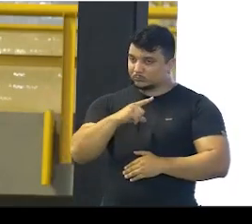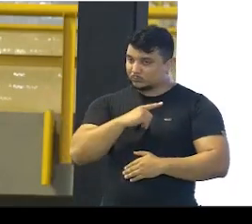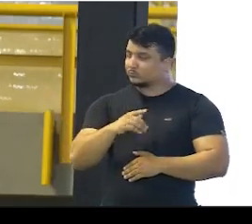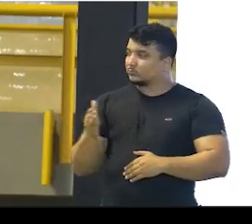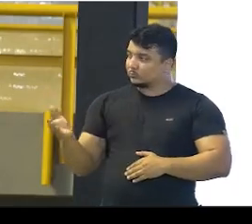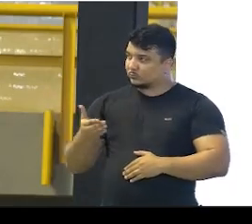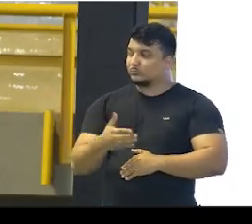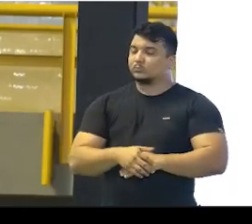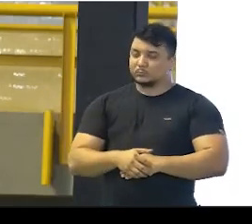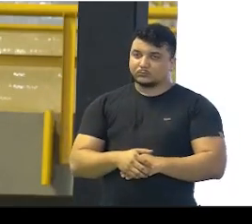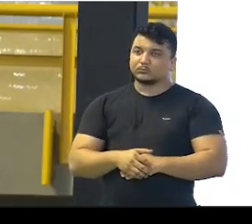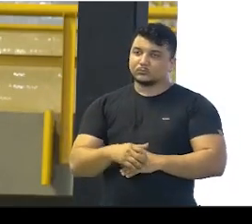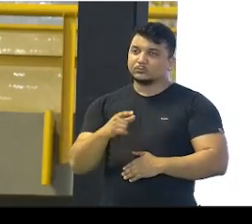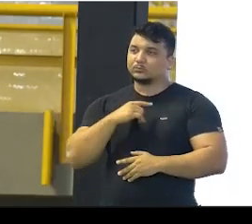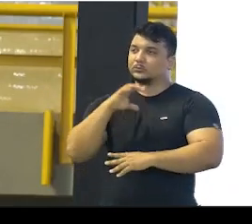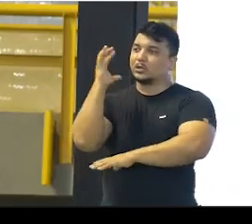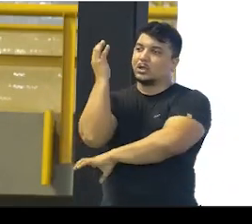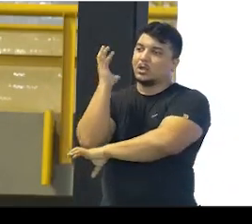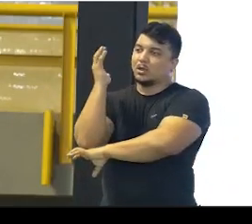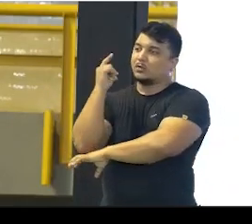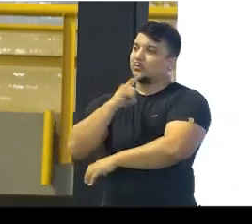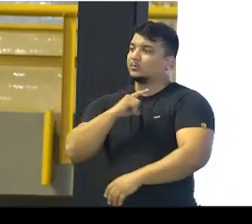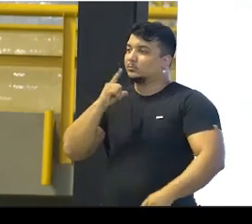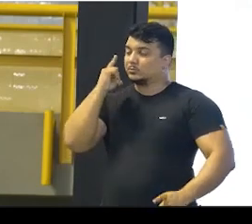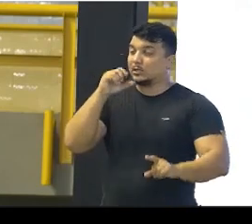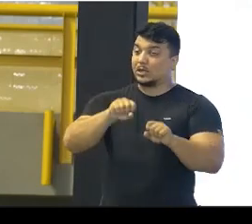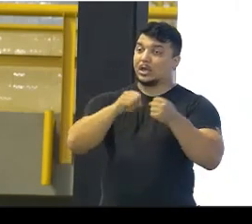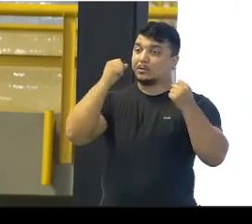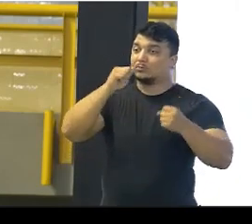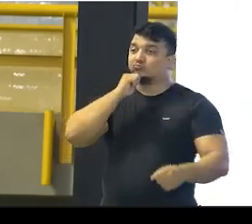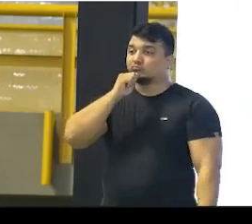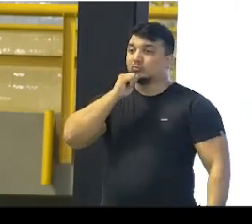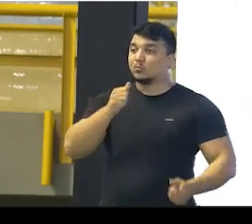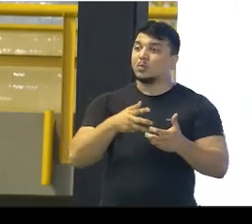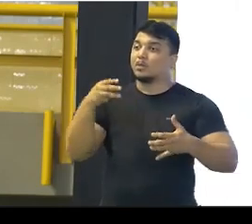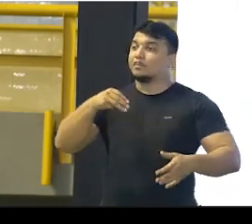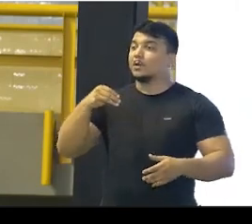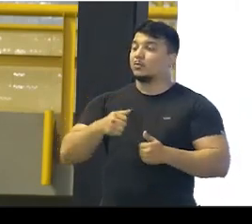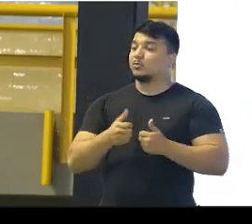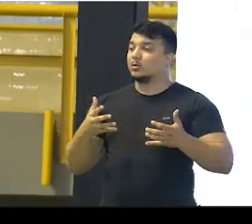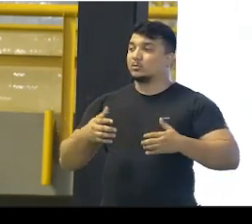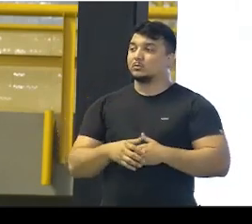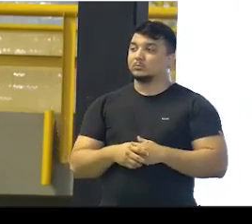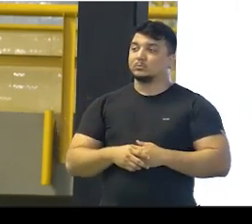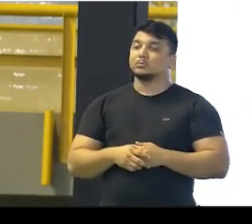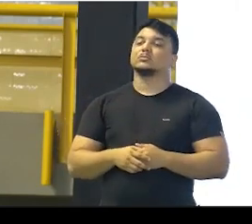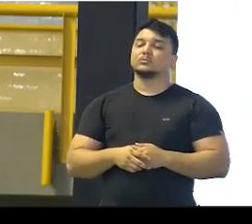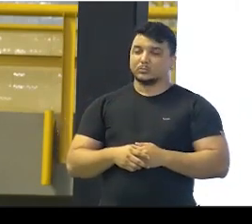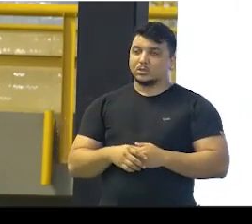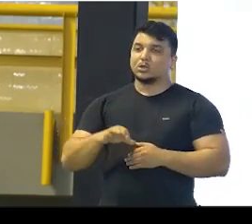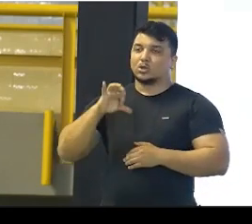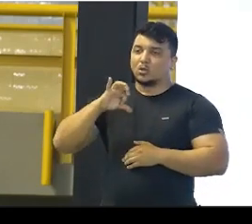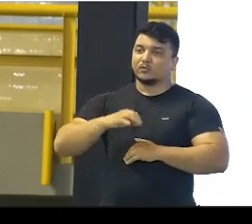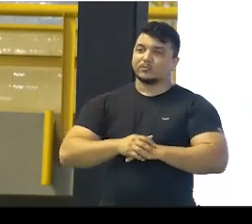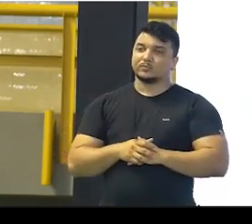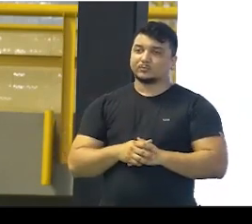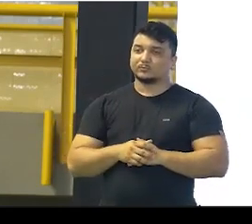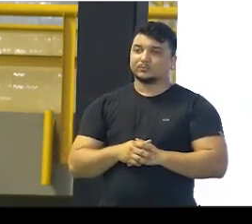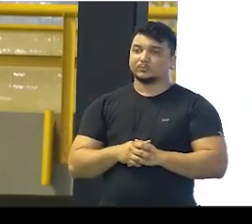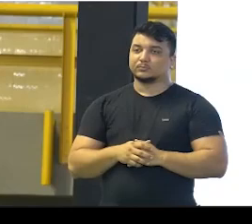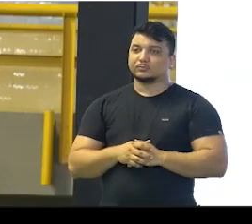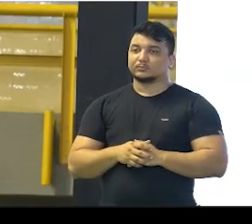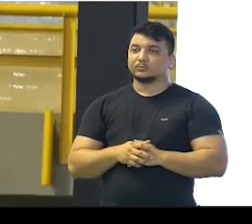árvore quebrou, caiu e tombou essa parte, de tal forma que virou um